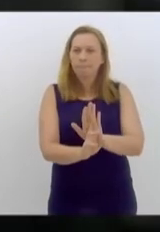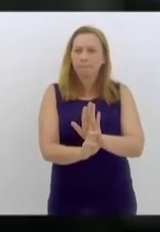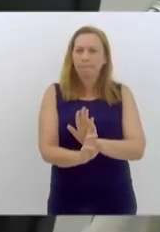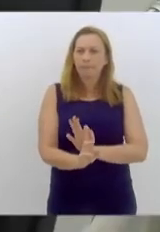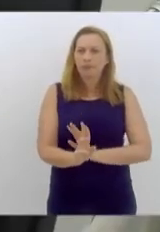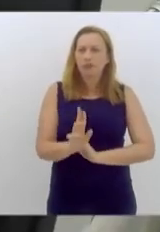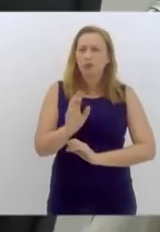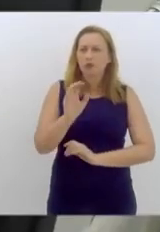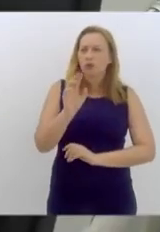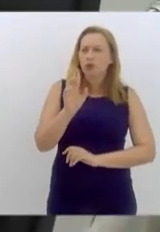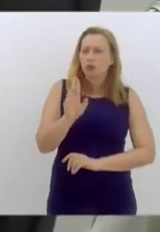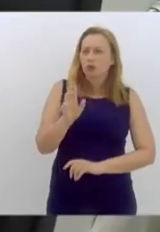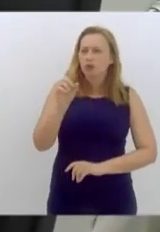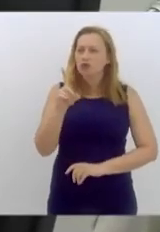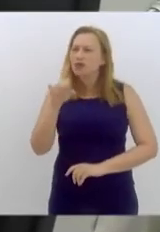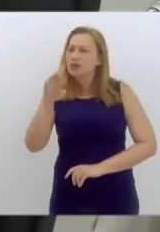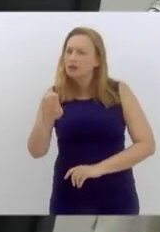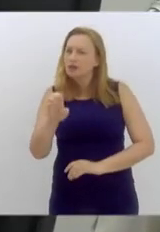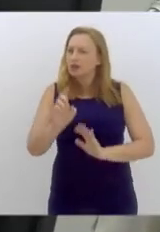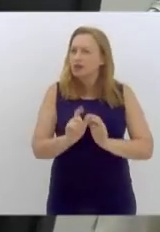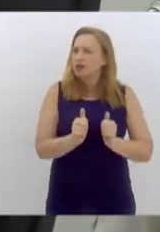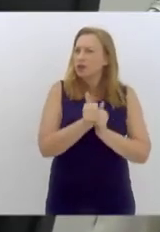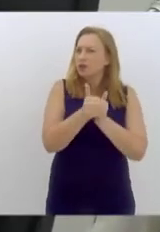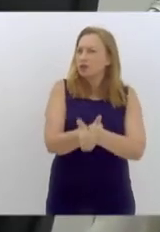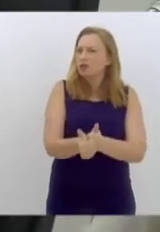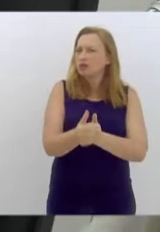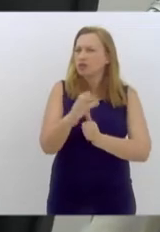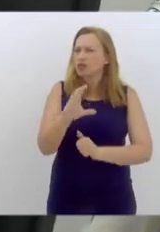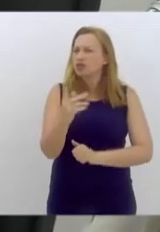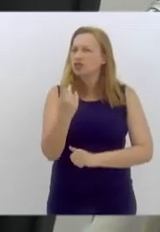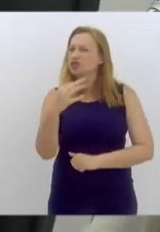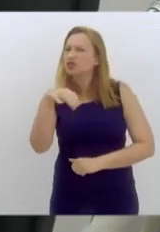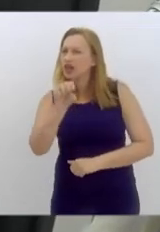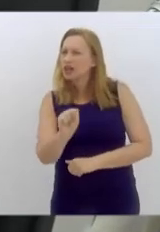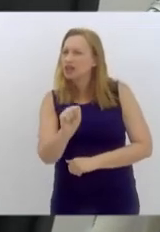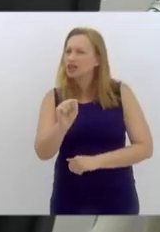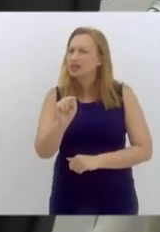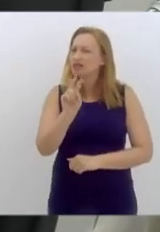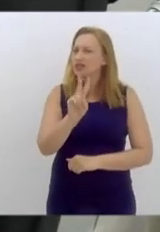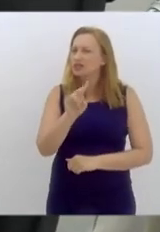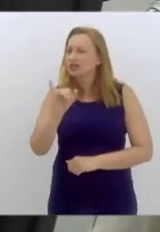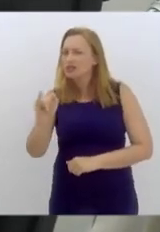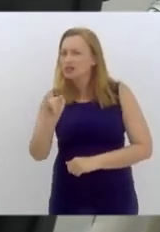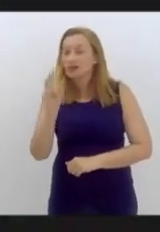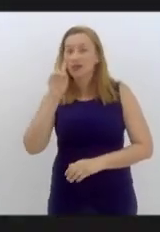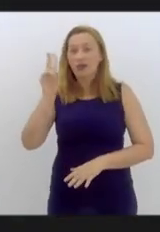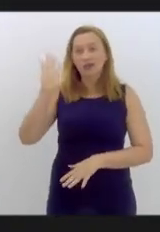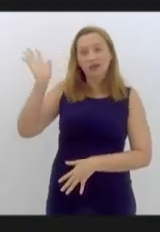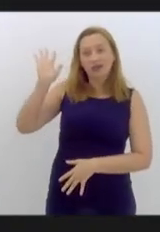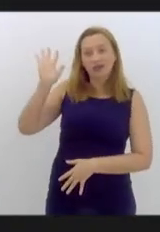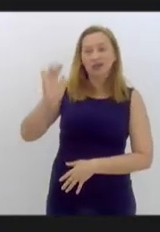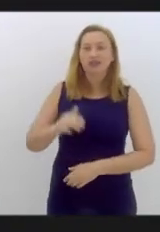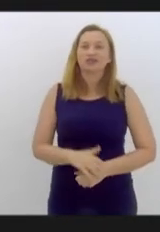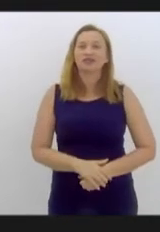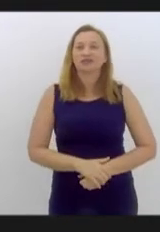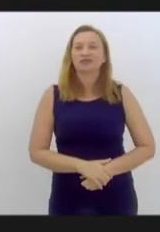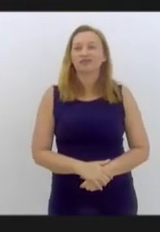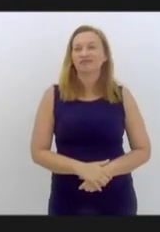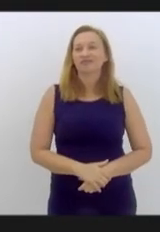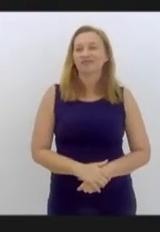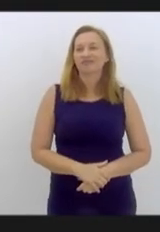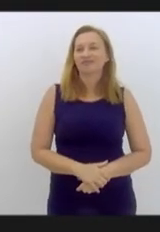está acompanhando o senhor Charles Magalhães via, ali está ali acenando a cabeça, via